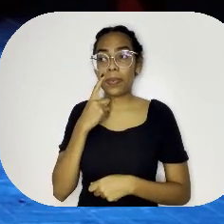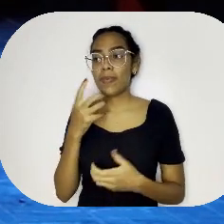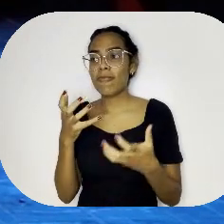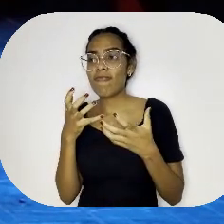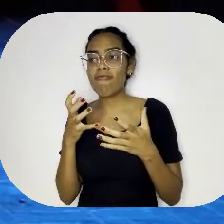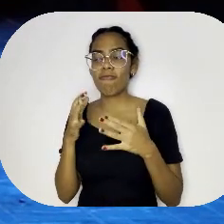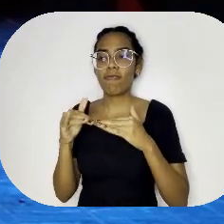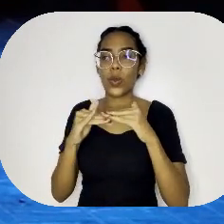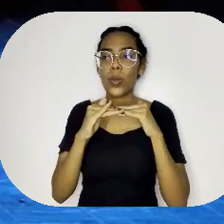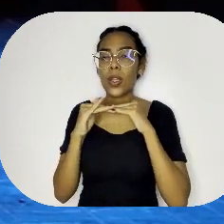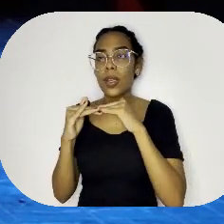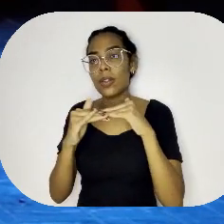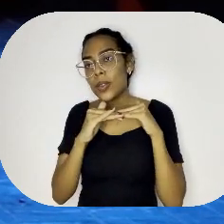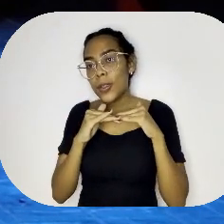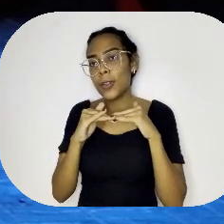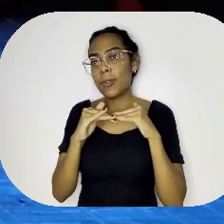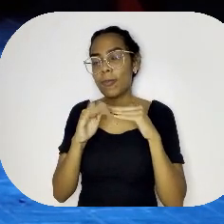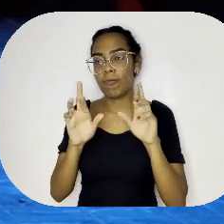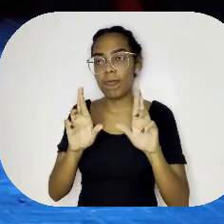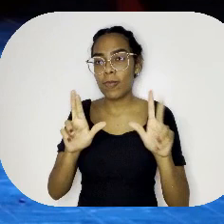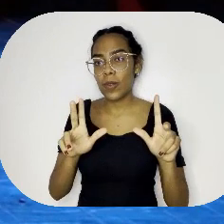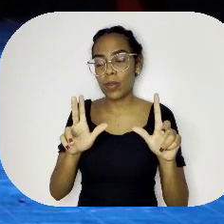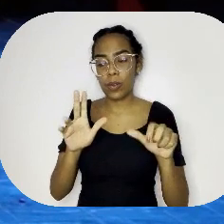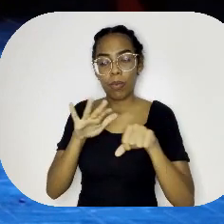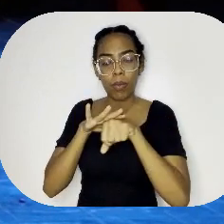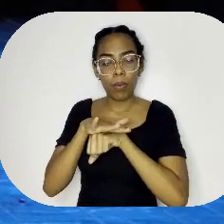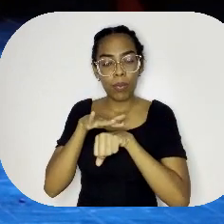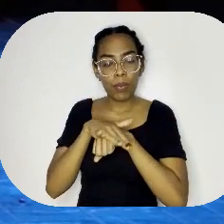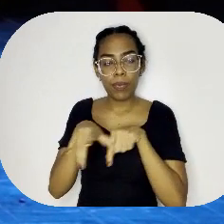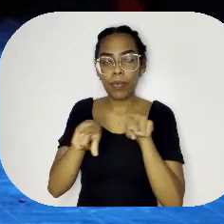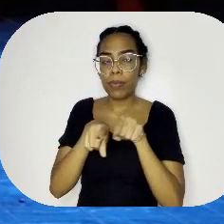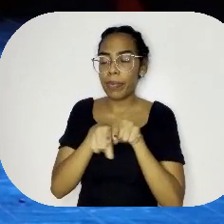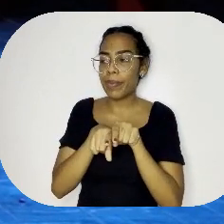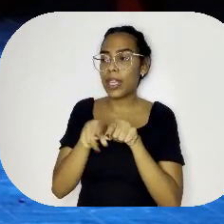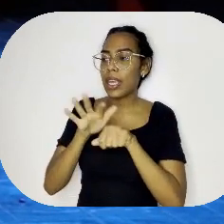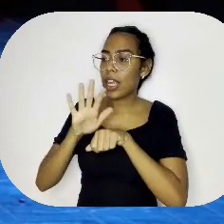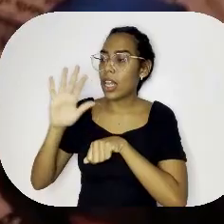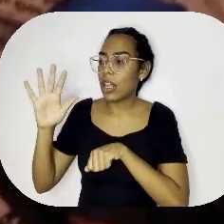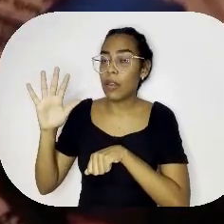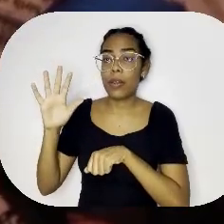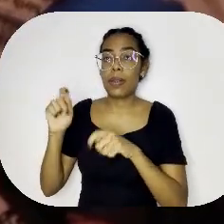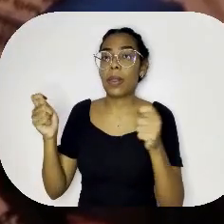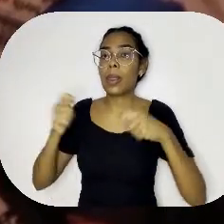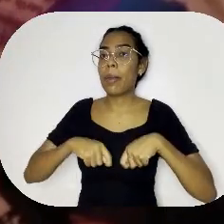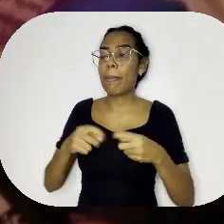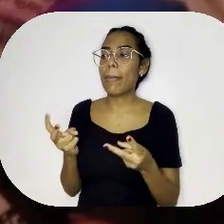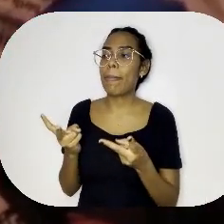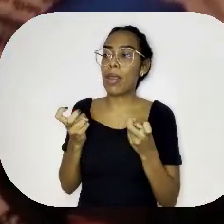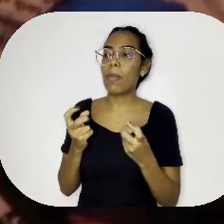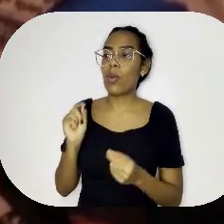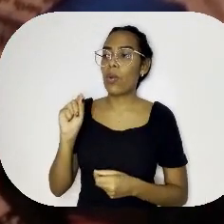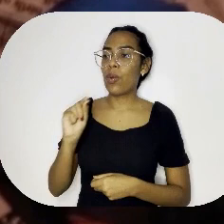profunda unidade, vasta como a noite e como a claridade. Os